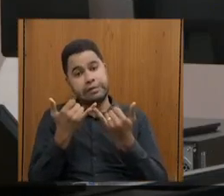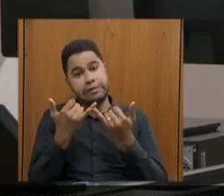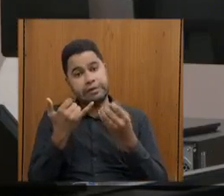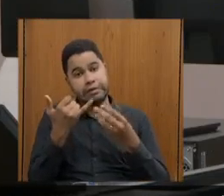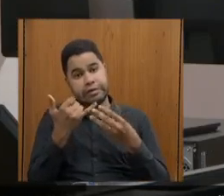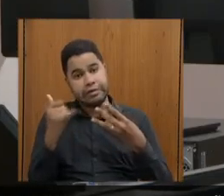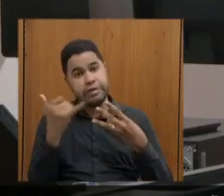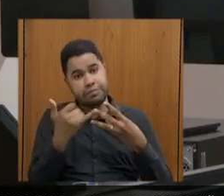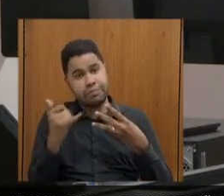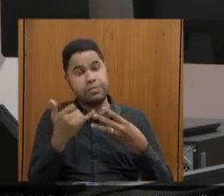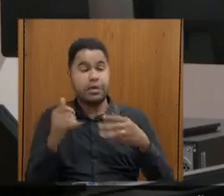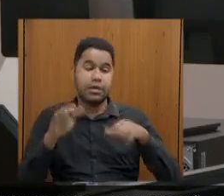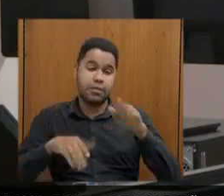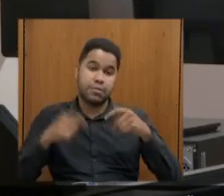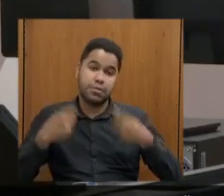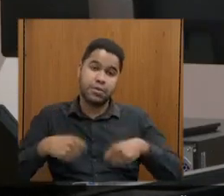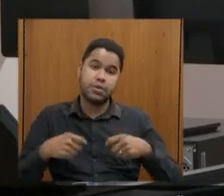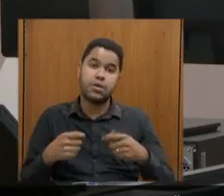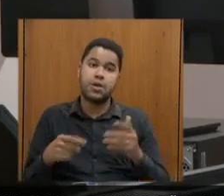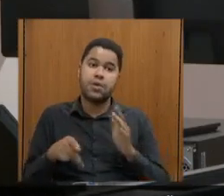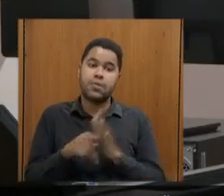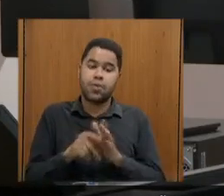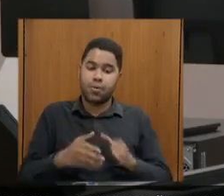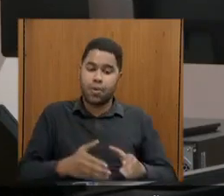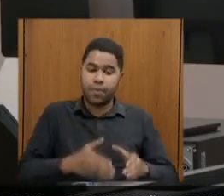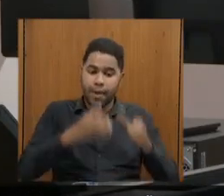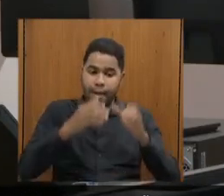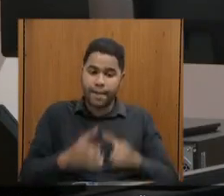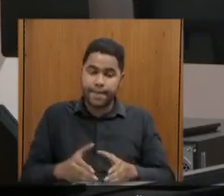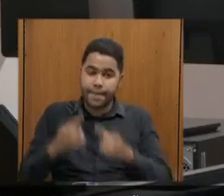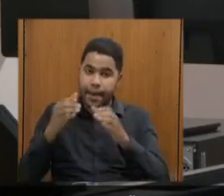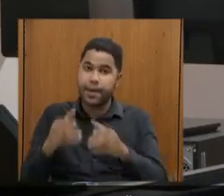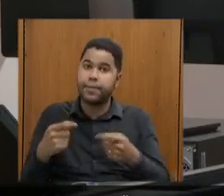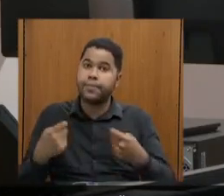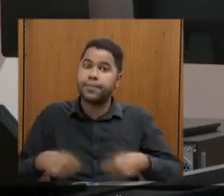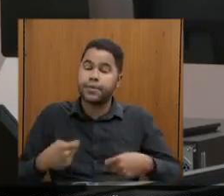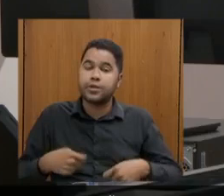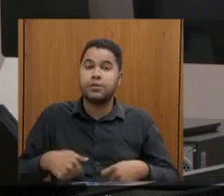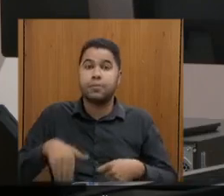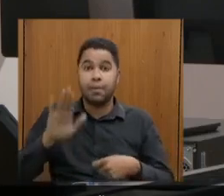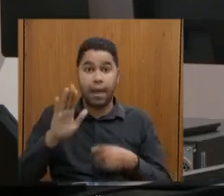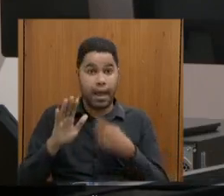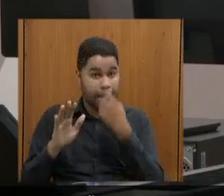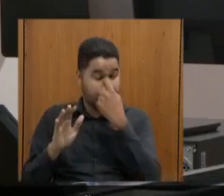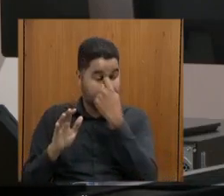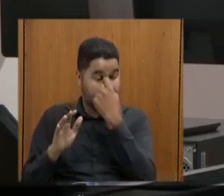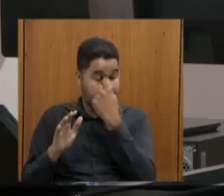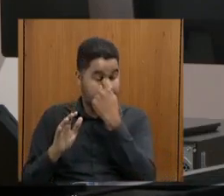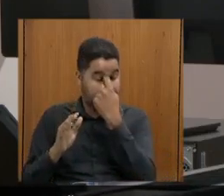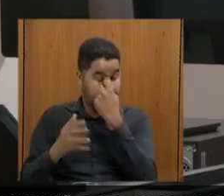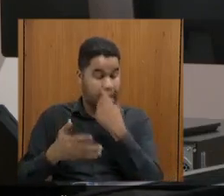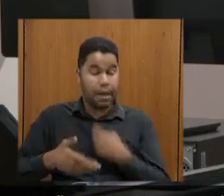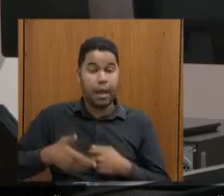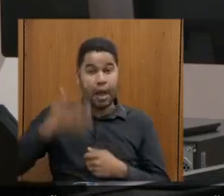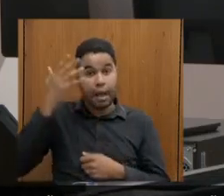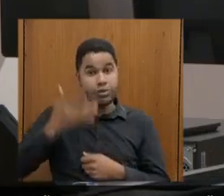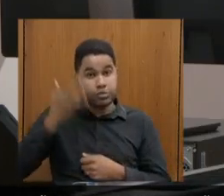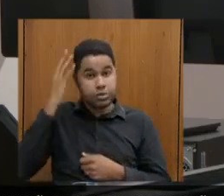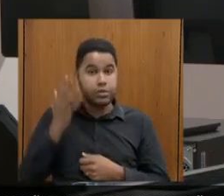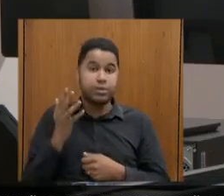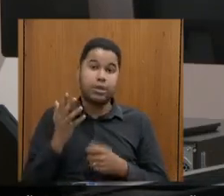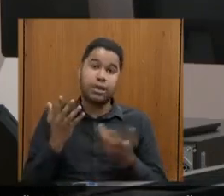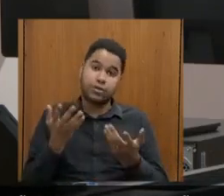de eletrificar Alexandre poços artesianos nós precisamos até de um pouco mais de agilidade do que você tem tido